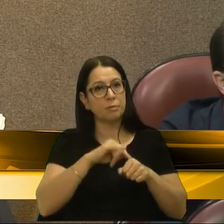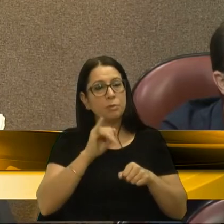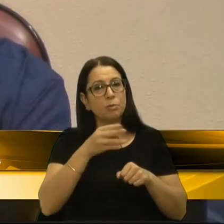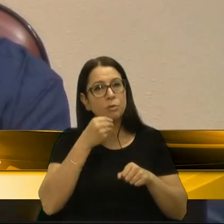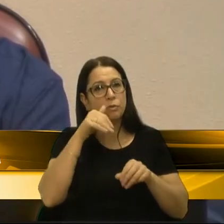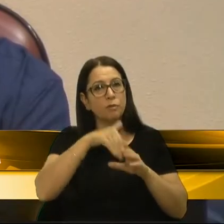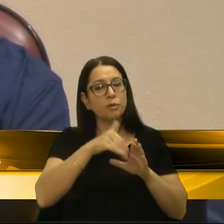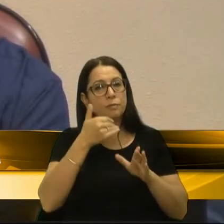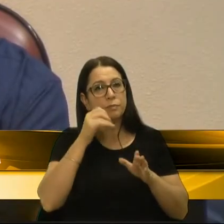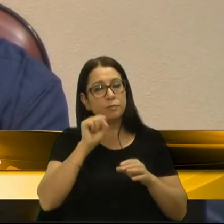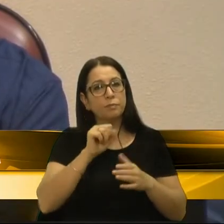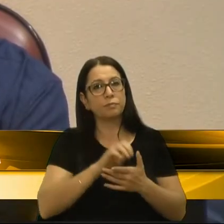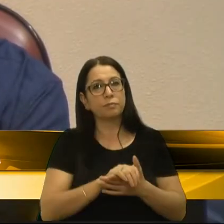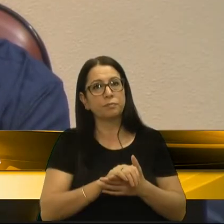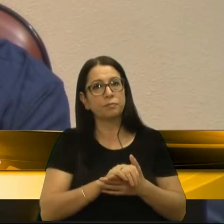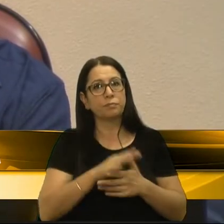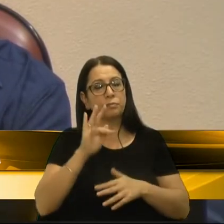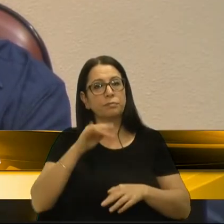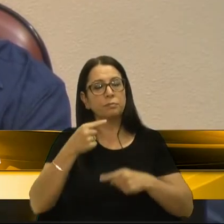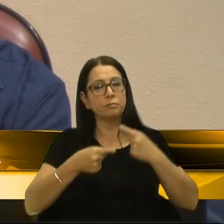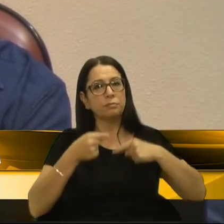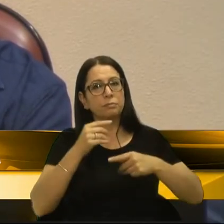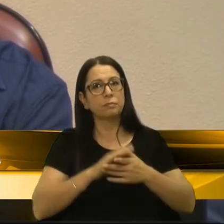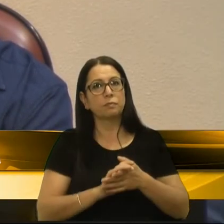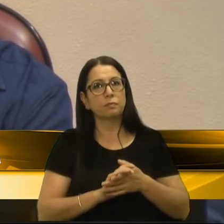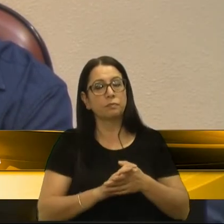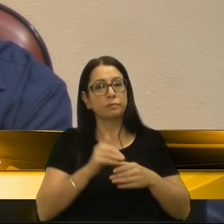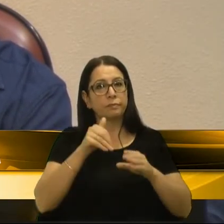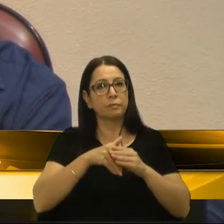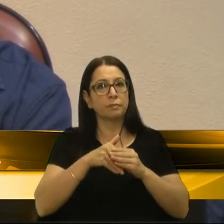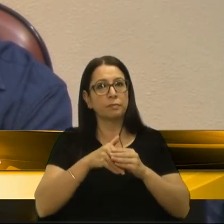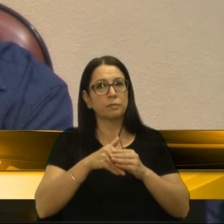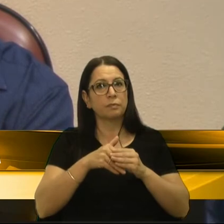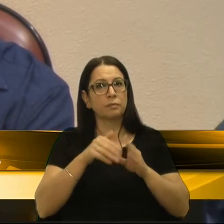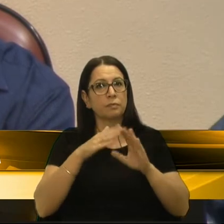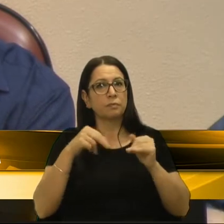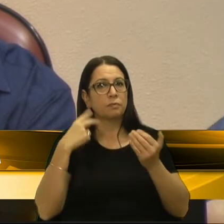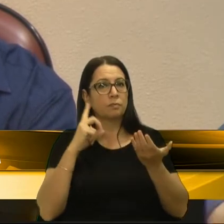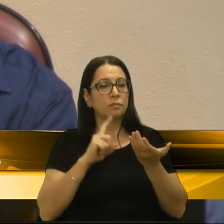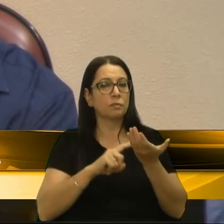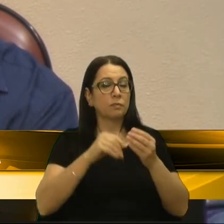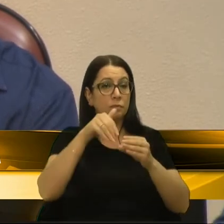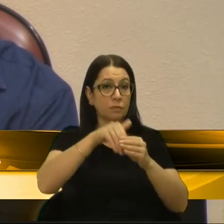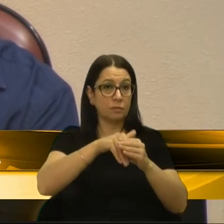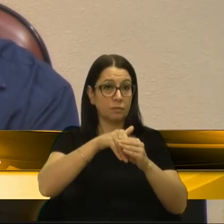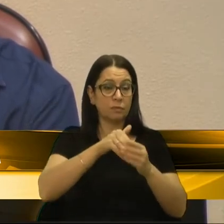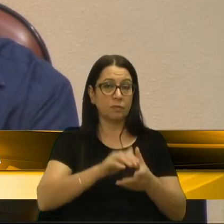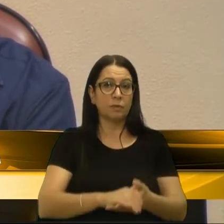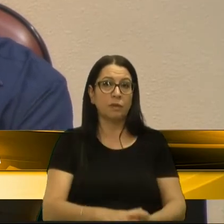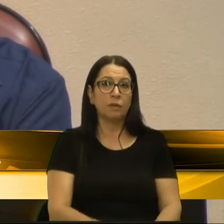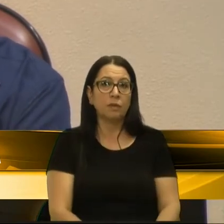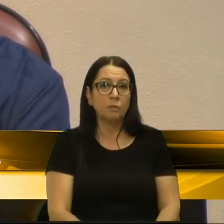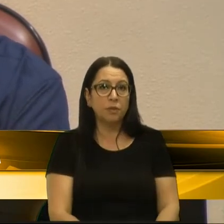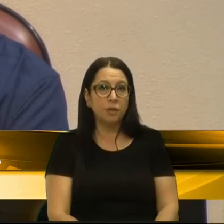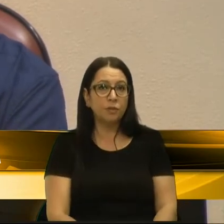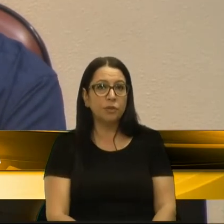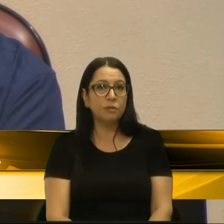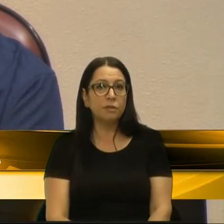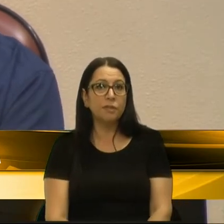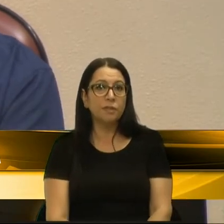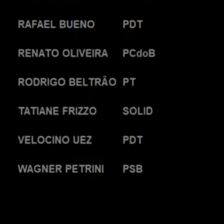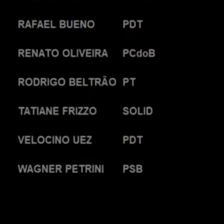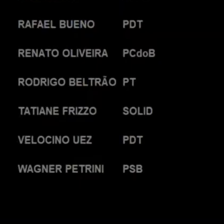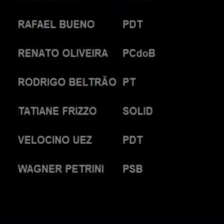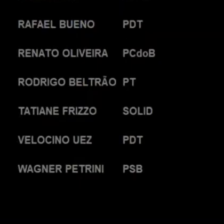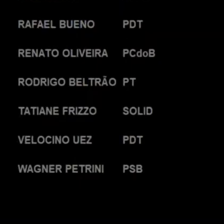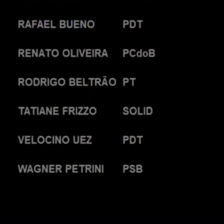sim. Encerrada a discussão, em votação, solicito os vereadores que registrem seus votos.